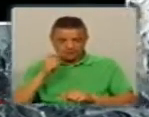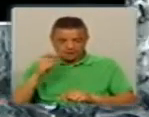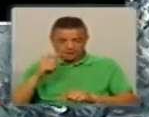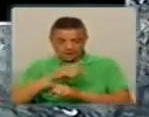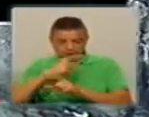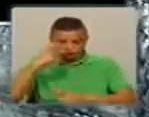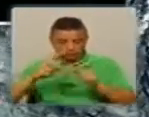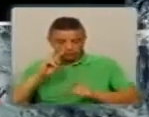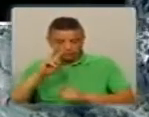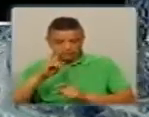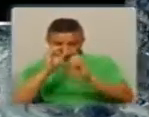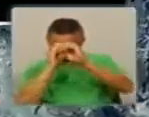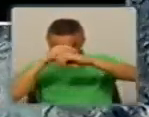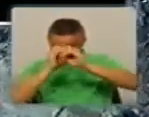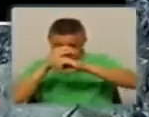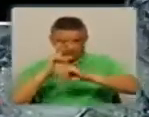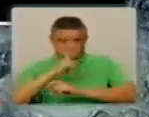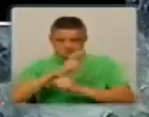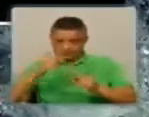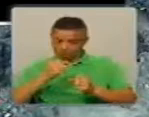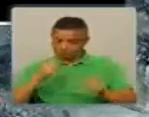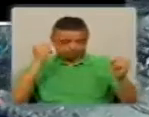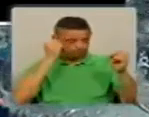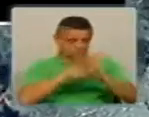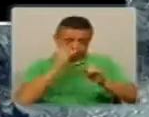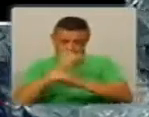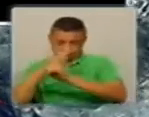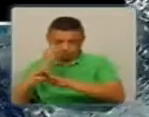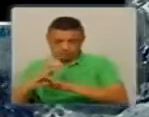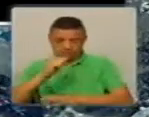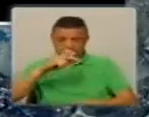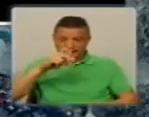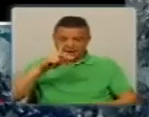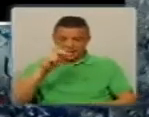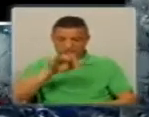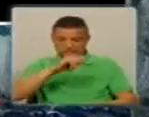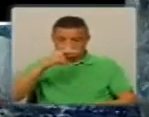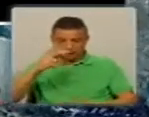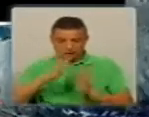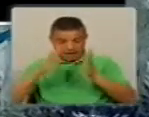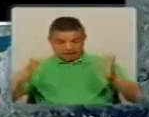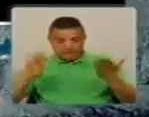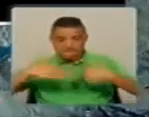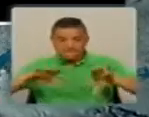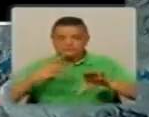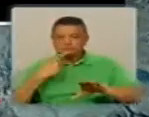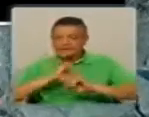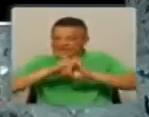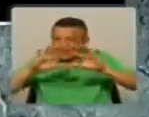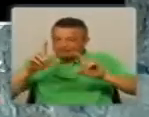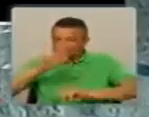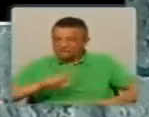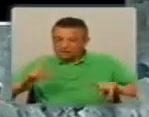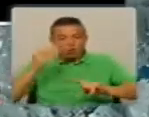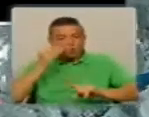astrónomos conhecem, nós conhecemos uma série de galáxias grandes, extremamente maciças, só que ainda não conseguimos perceber muito bem como é que